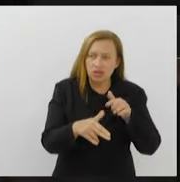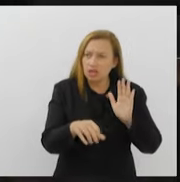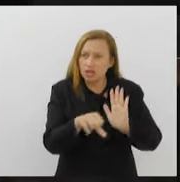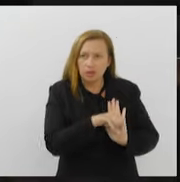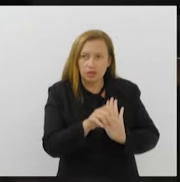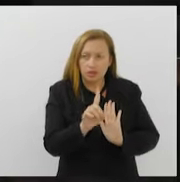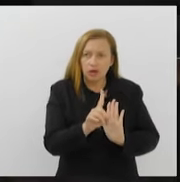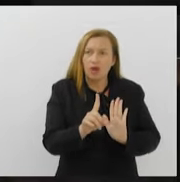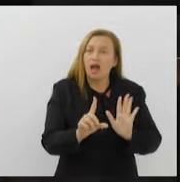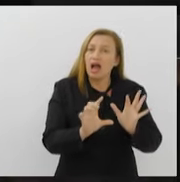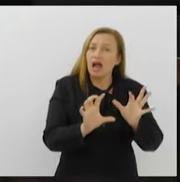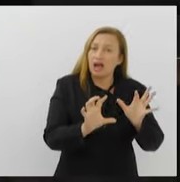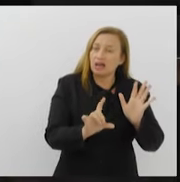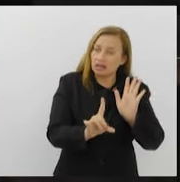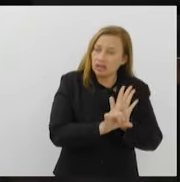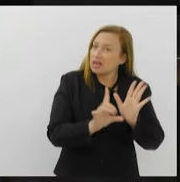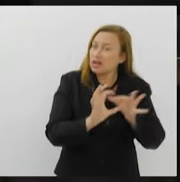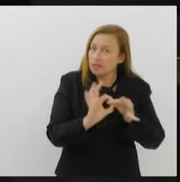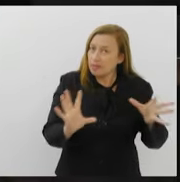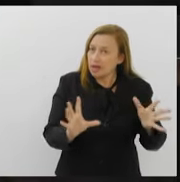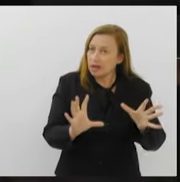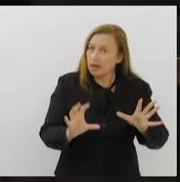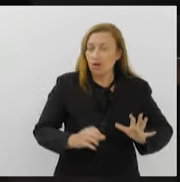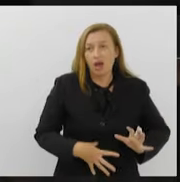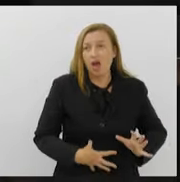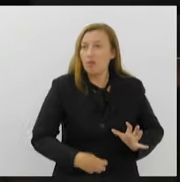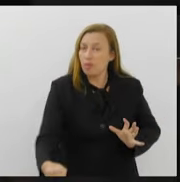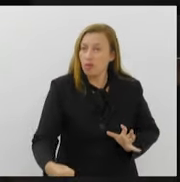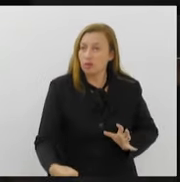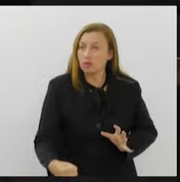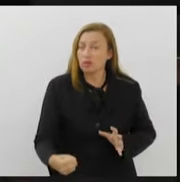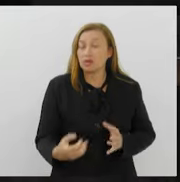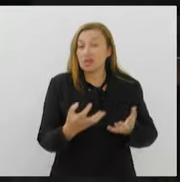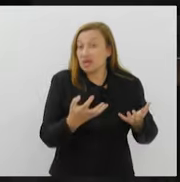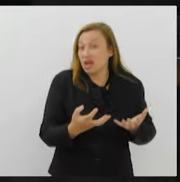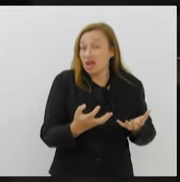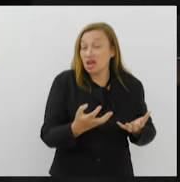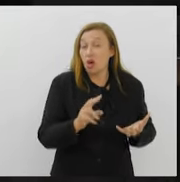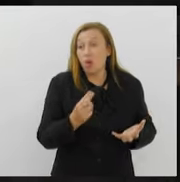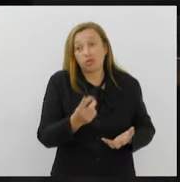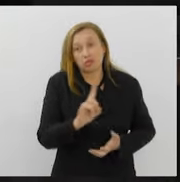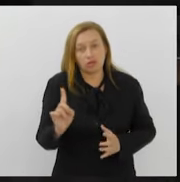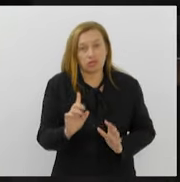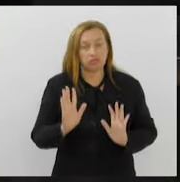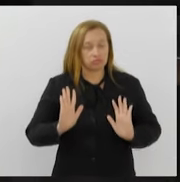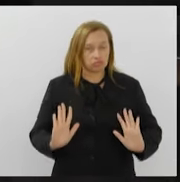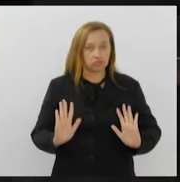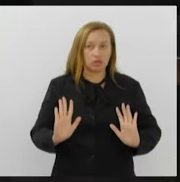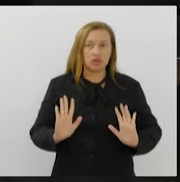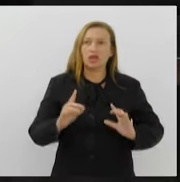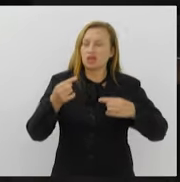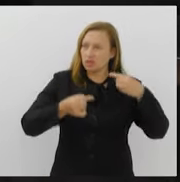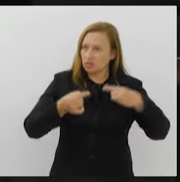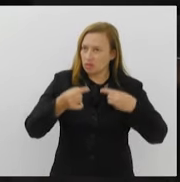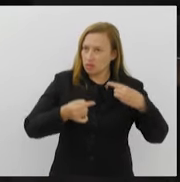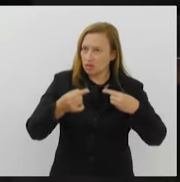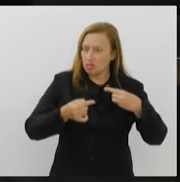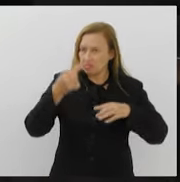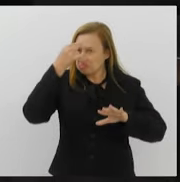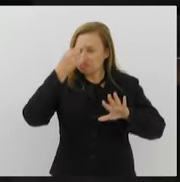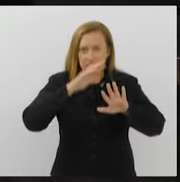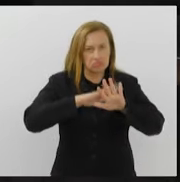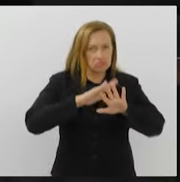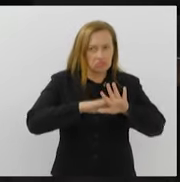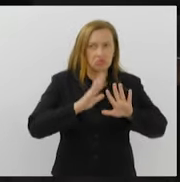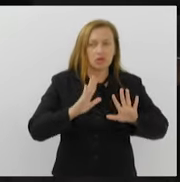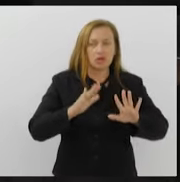lei permite que se faça o aborto. Queira você ou concorde você ou não. Essa discussão é ideológica e a gente